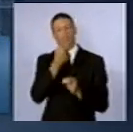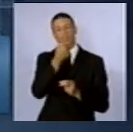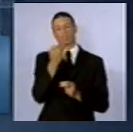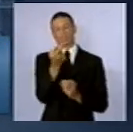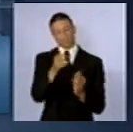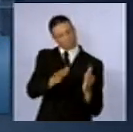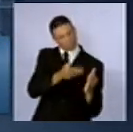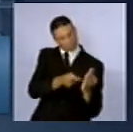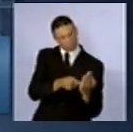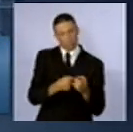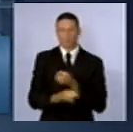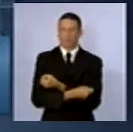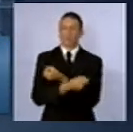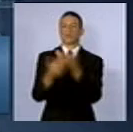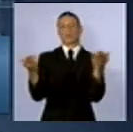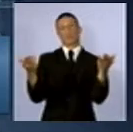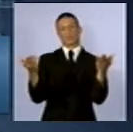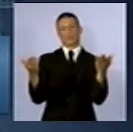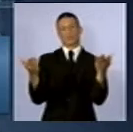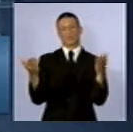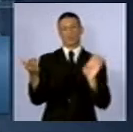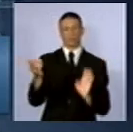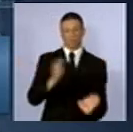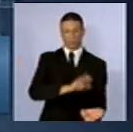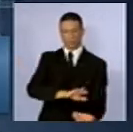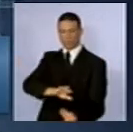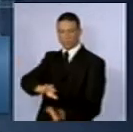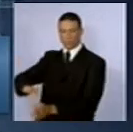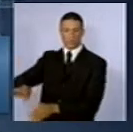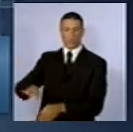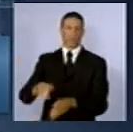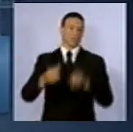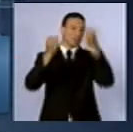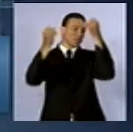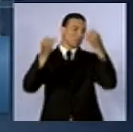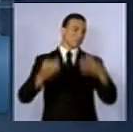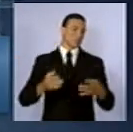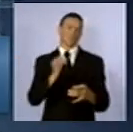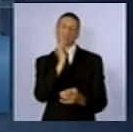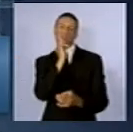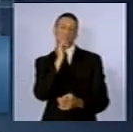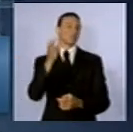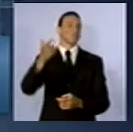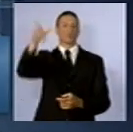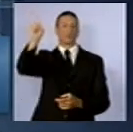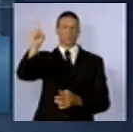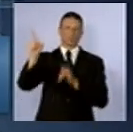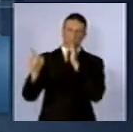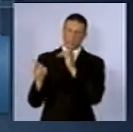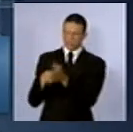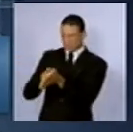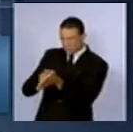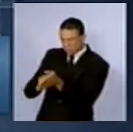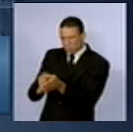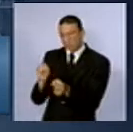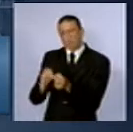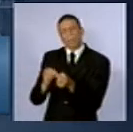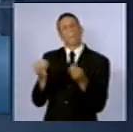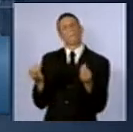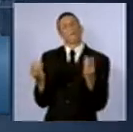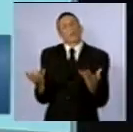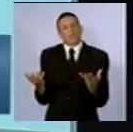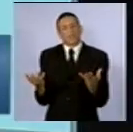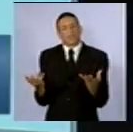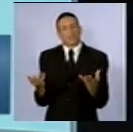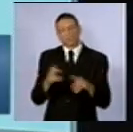língua a outra questão que talvez ten que se colocar aqui é qual a razão né paraa realização desse estudo a